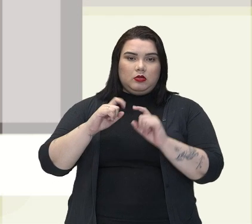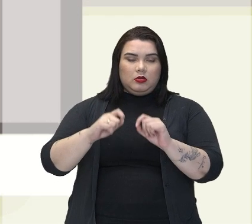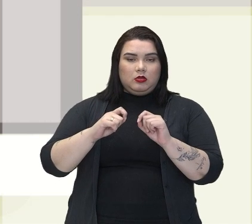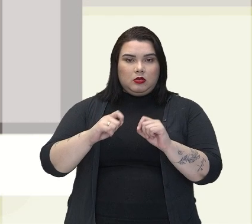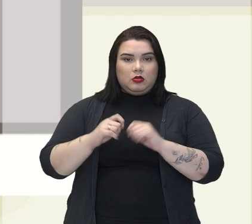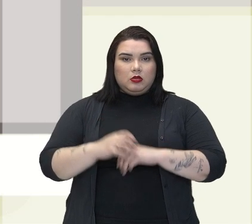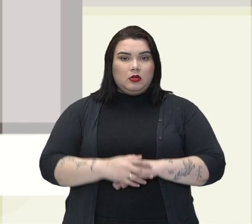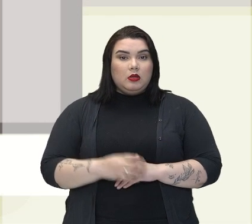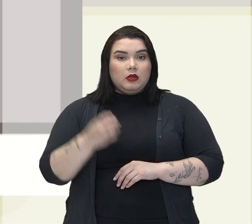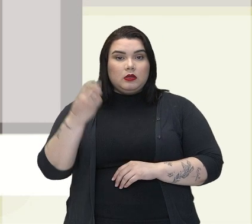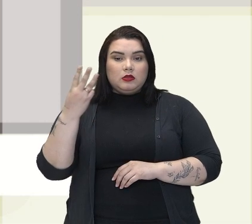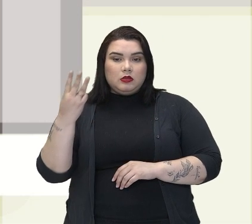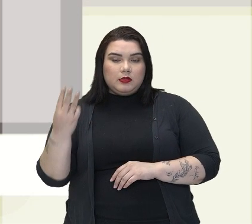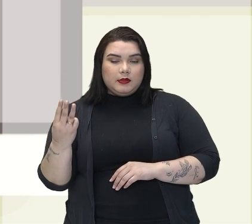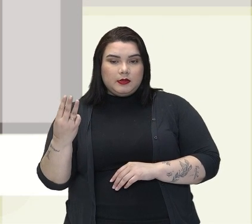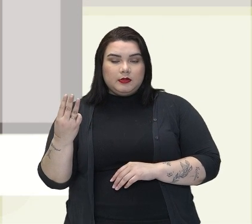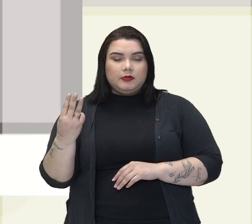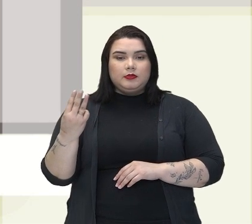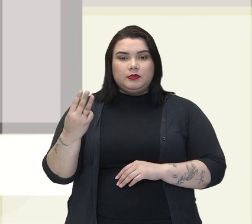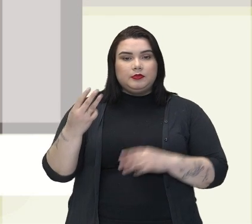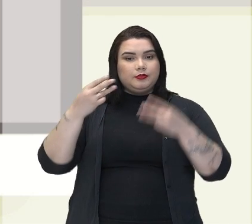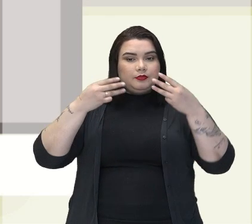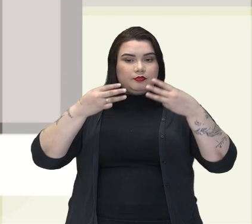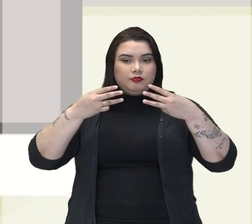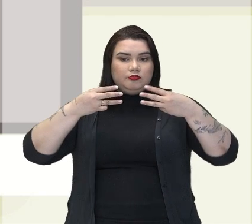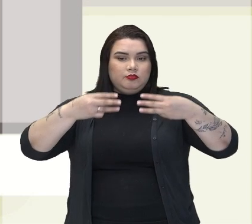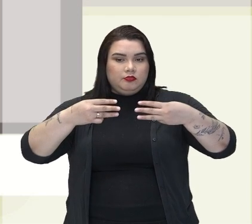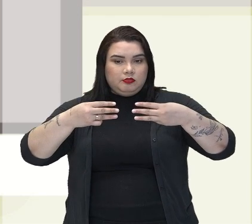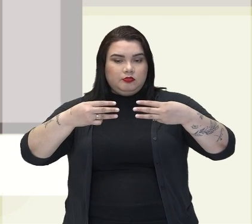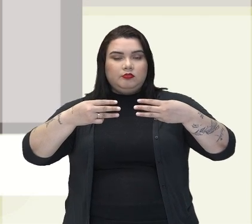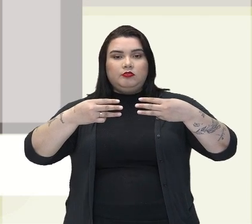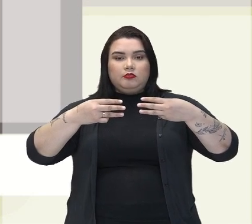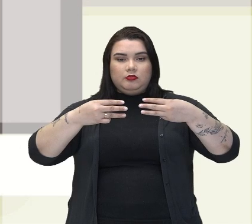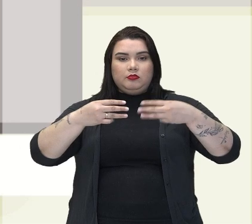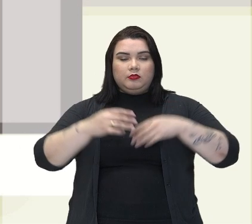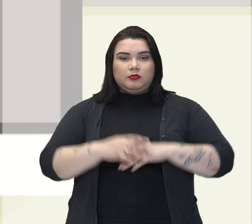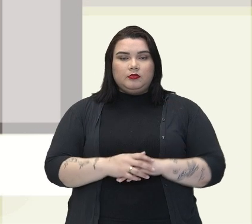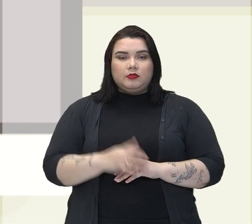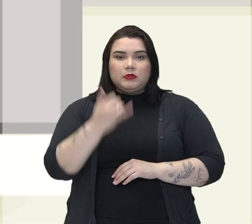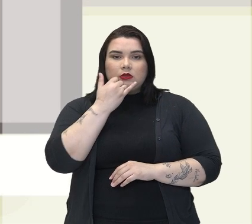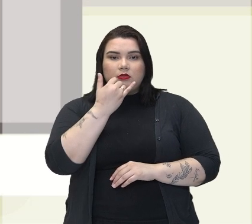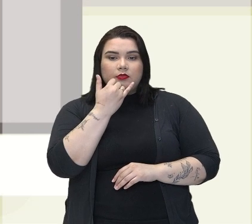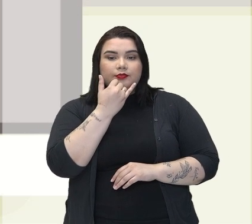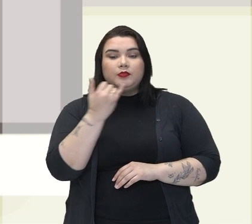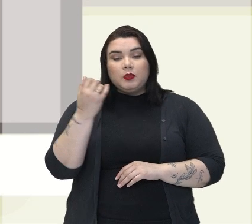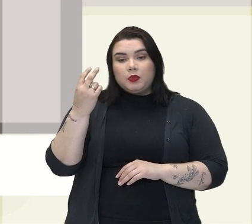3 ligações triplas, né? Duas ligações